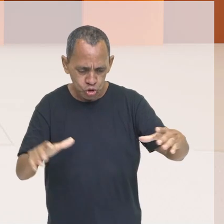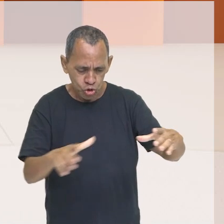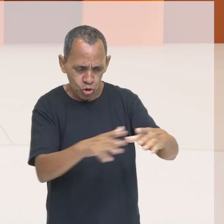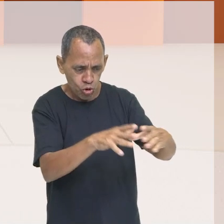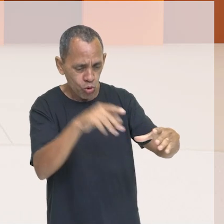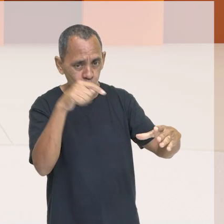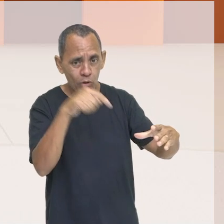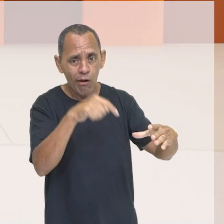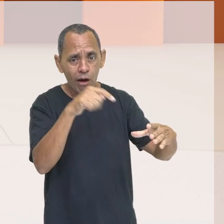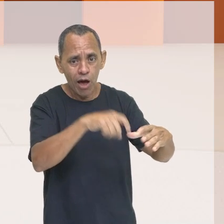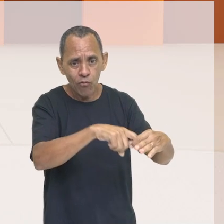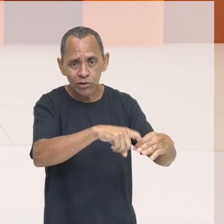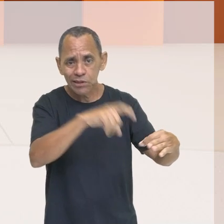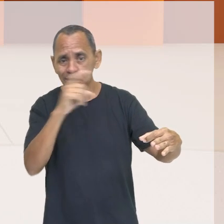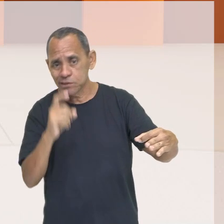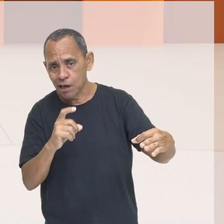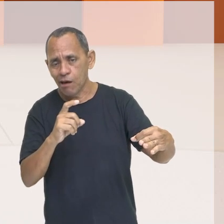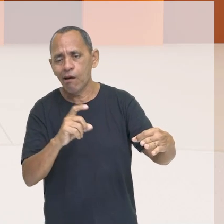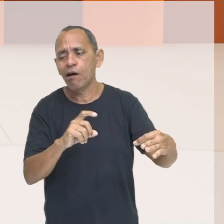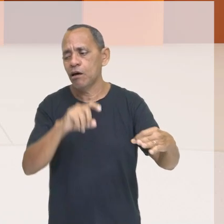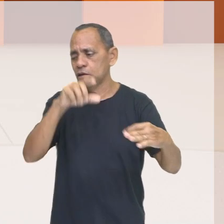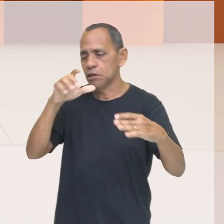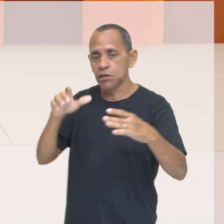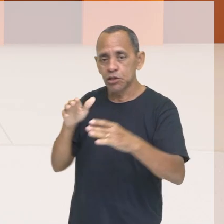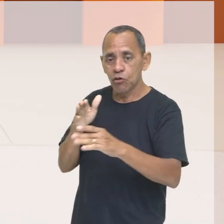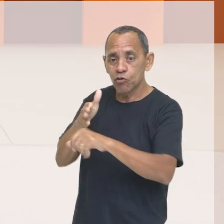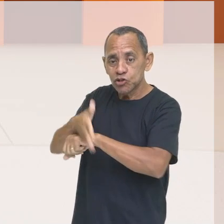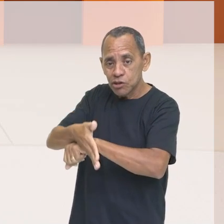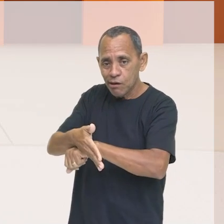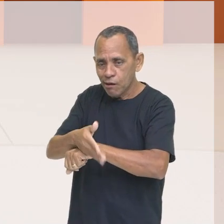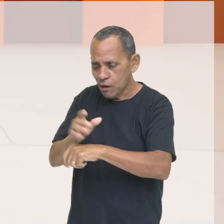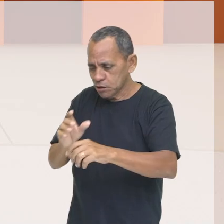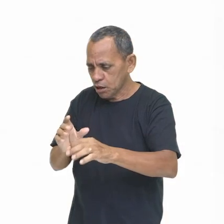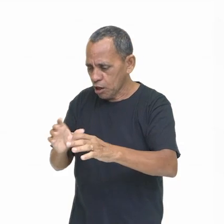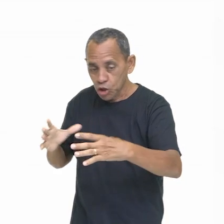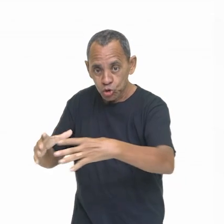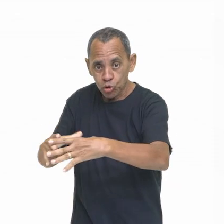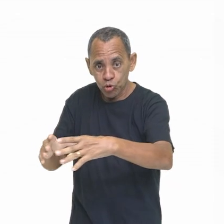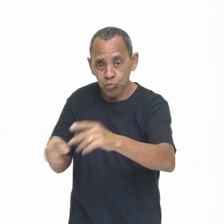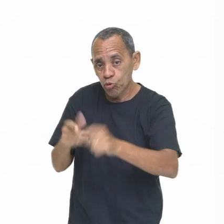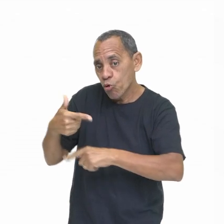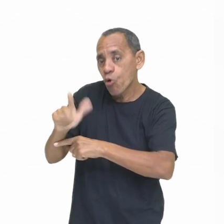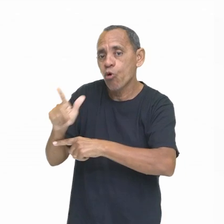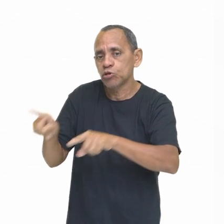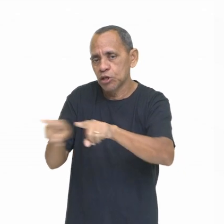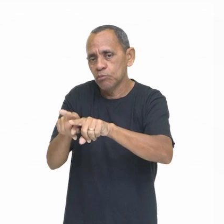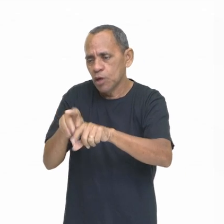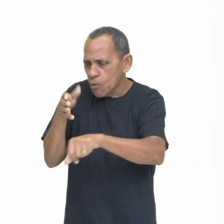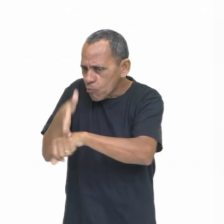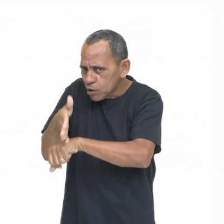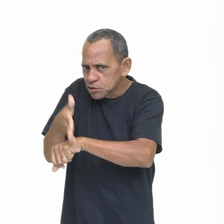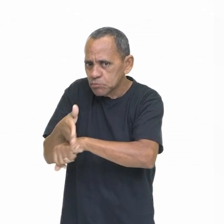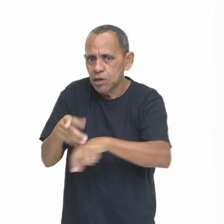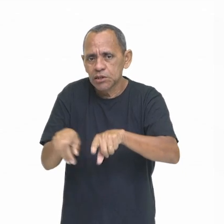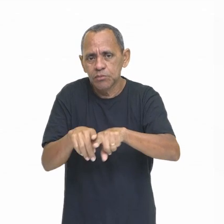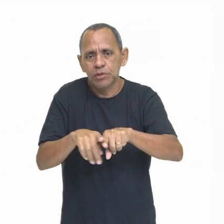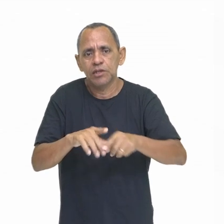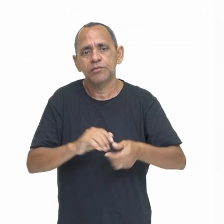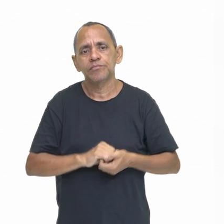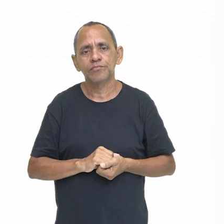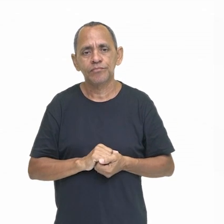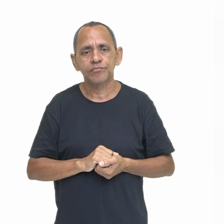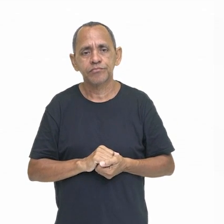também tem direito, certo? Muito bem. E aí nós vamos, então, para a questão do reconhecimento